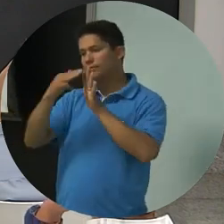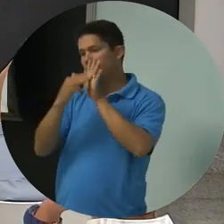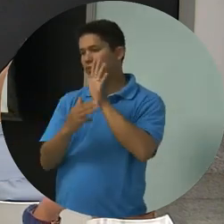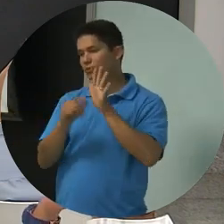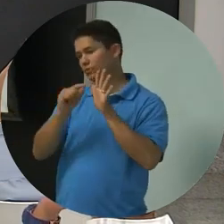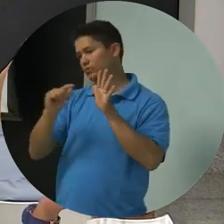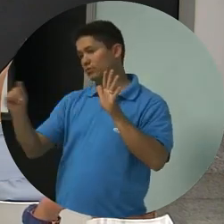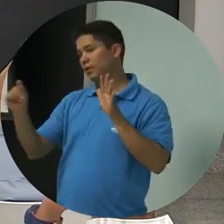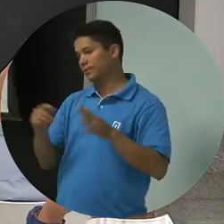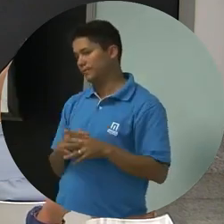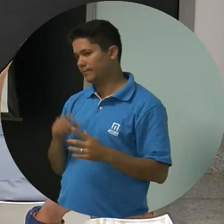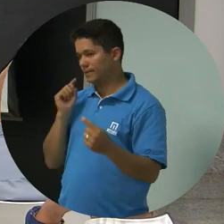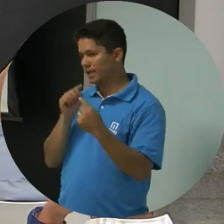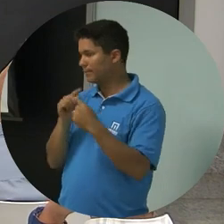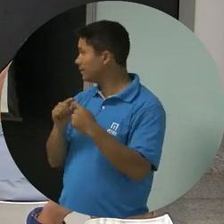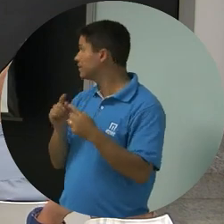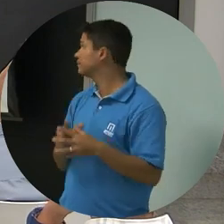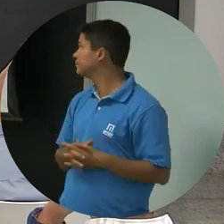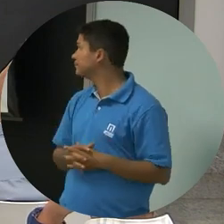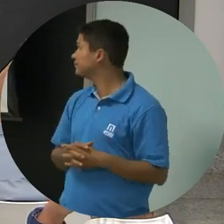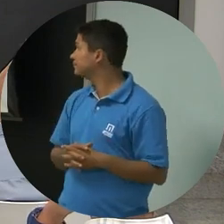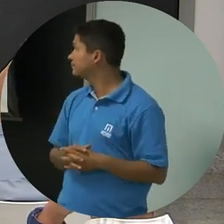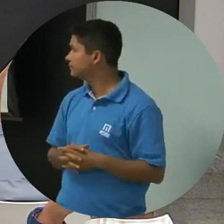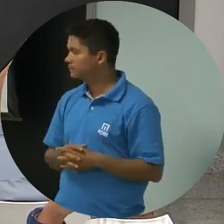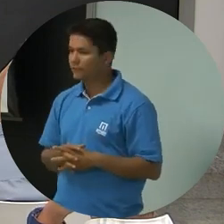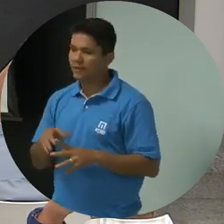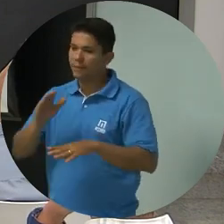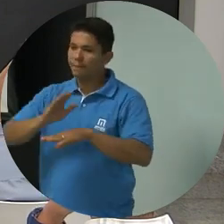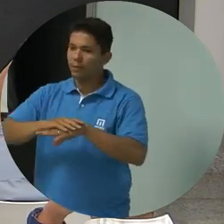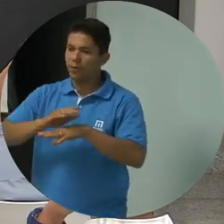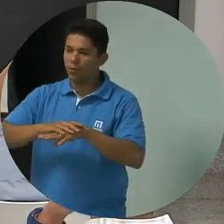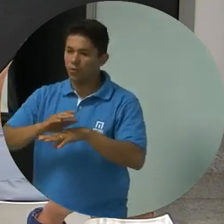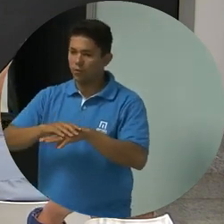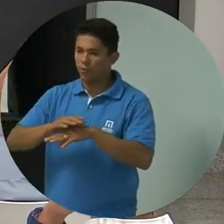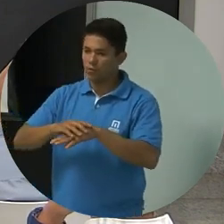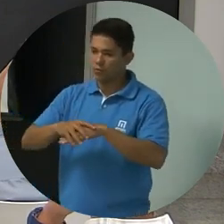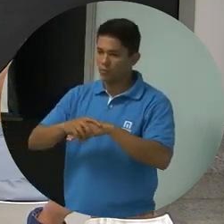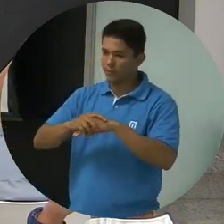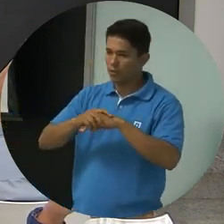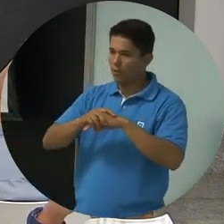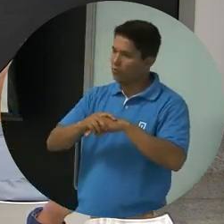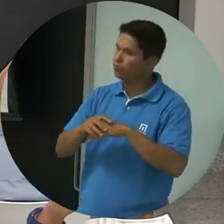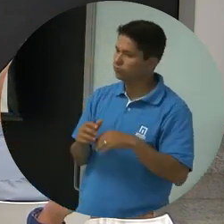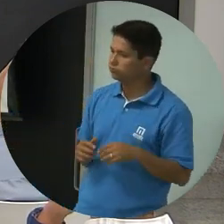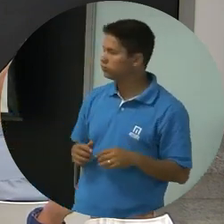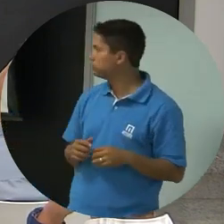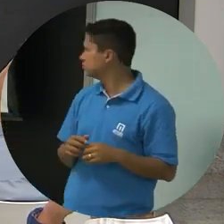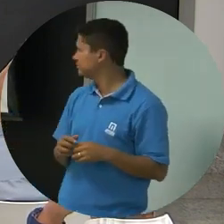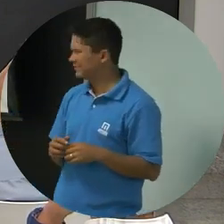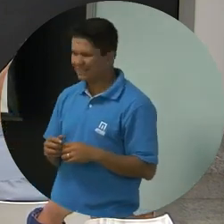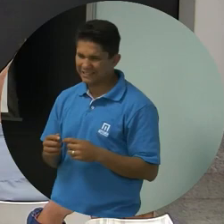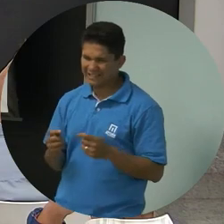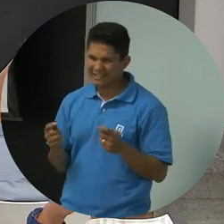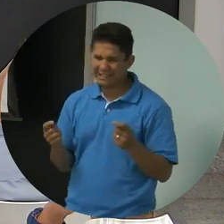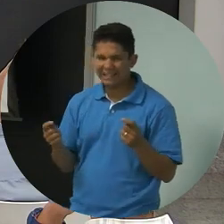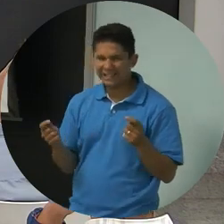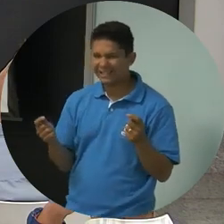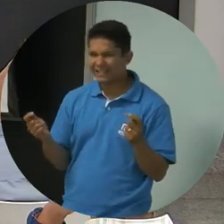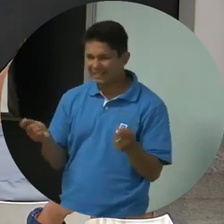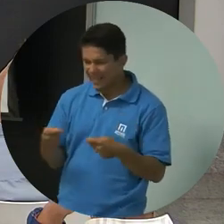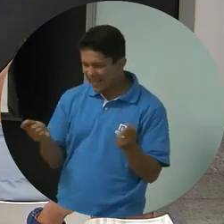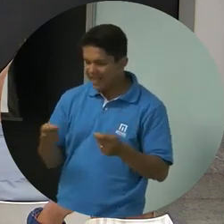aqui a questão da aplicação, da aplicação manual. Tá? Aí você vai falar, Denis, é possível você